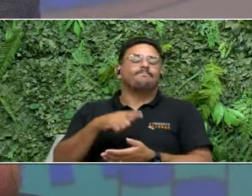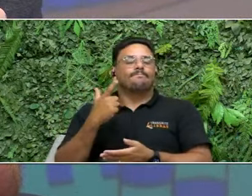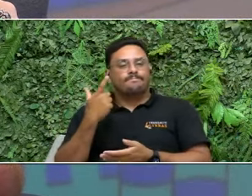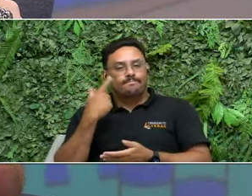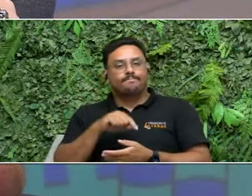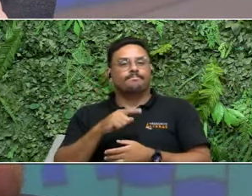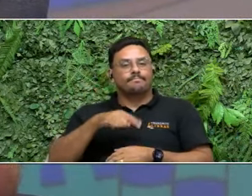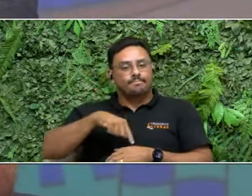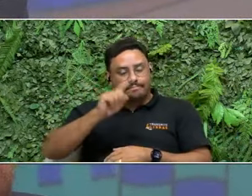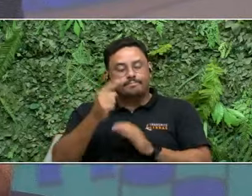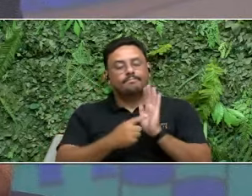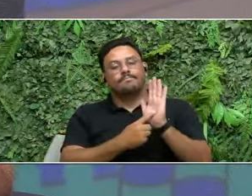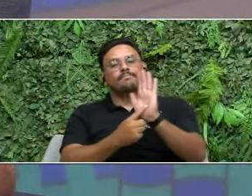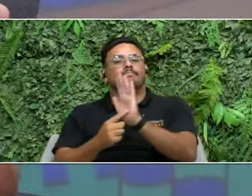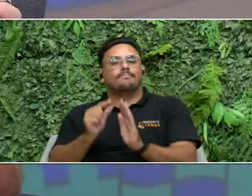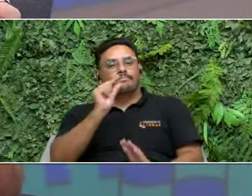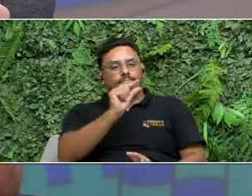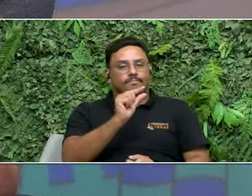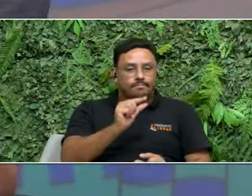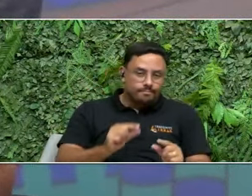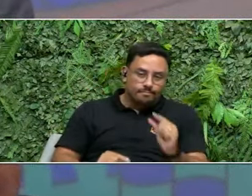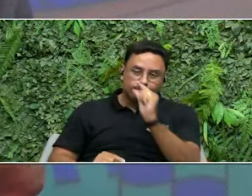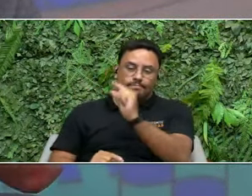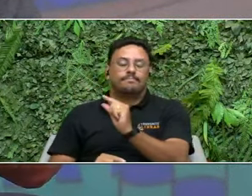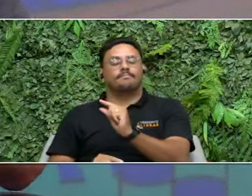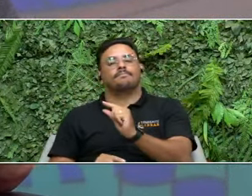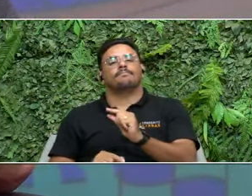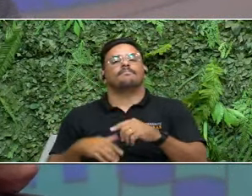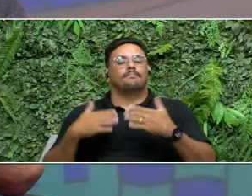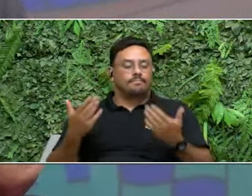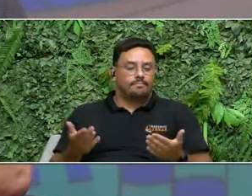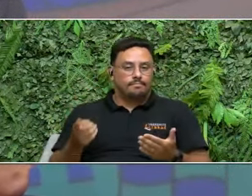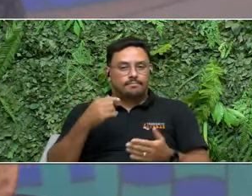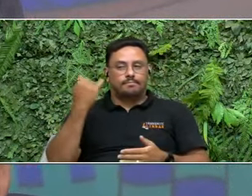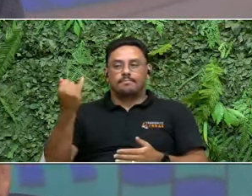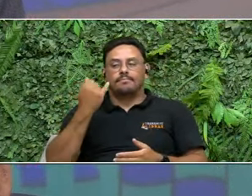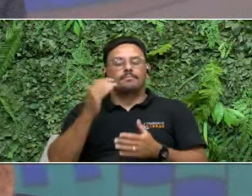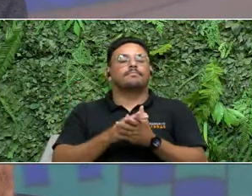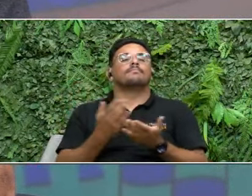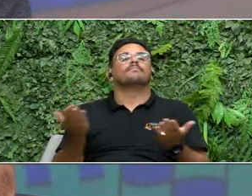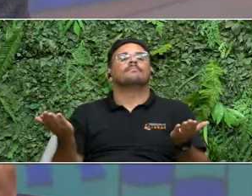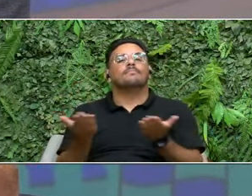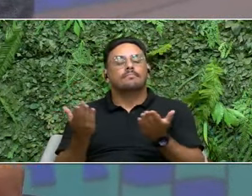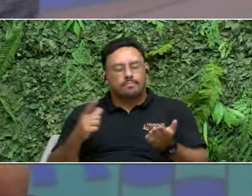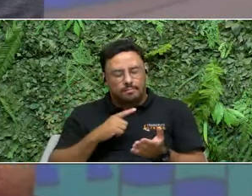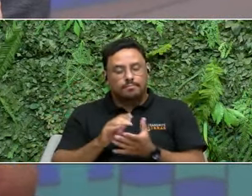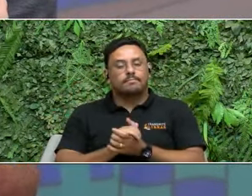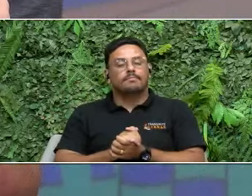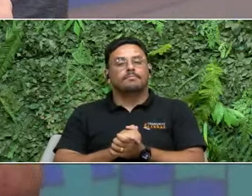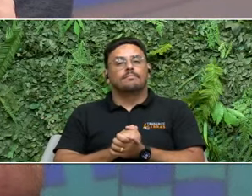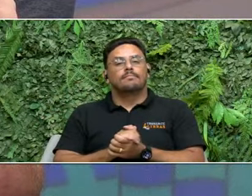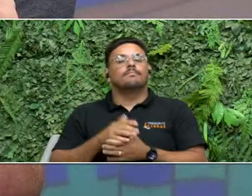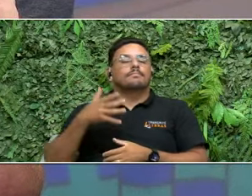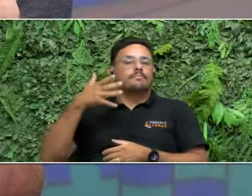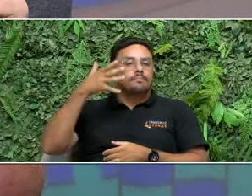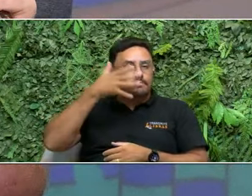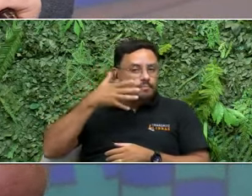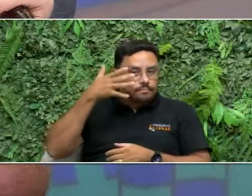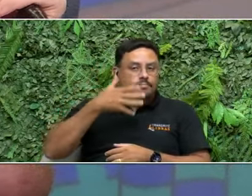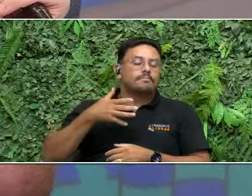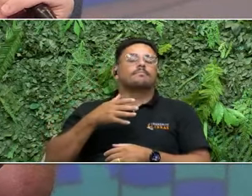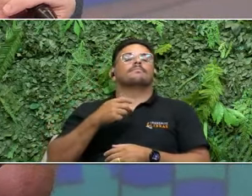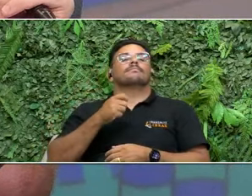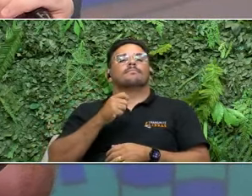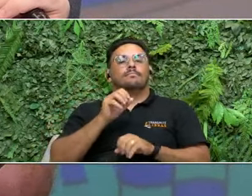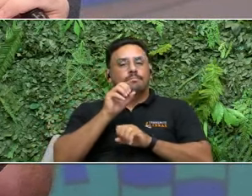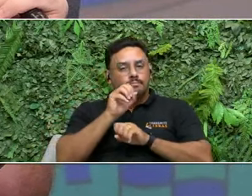conseguiu levar para você um pouquinho de um um pouquinho de outro isso é importante e temos aí então as palavras dos treinadores